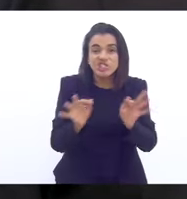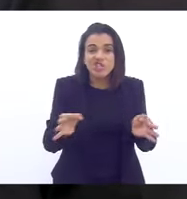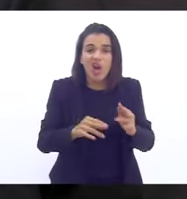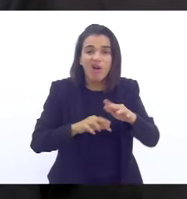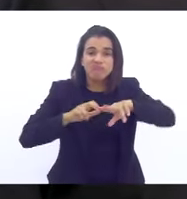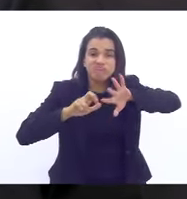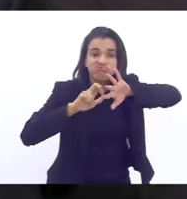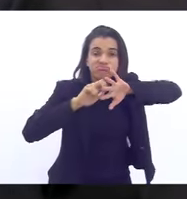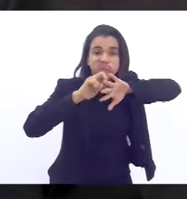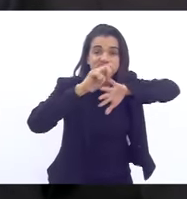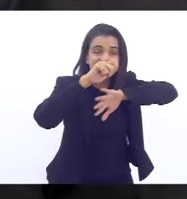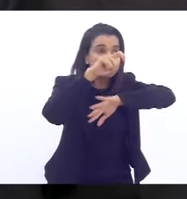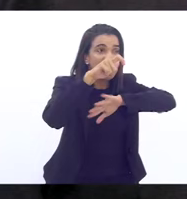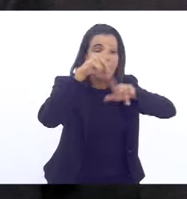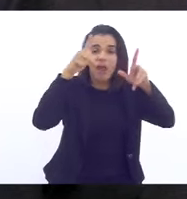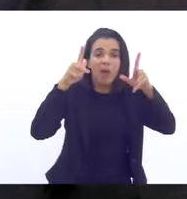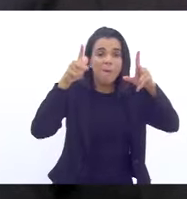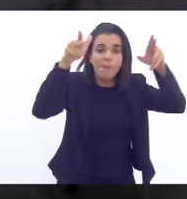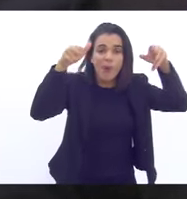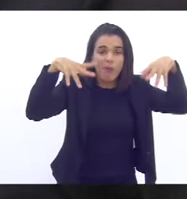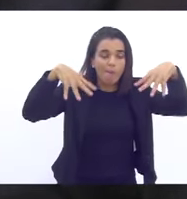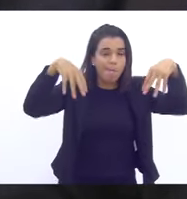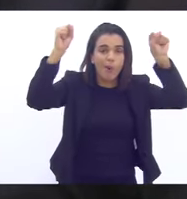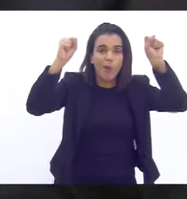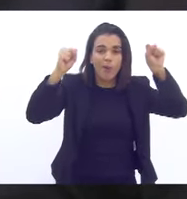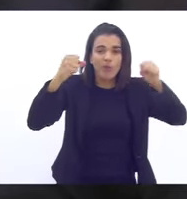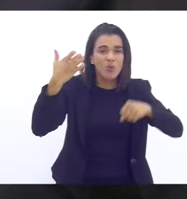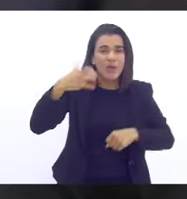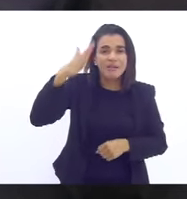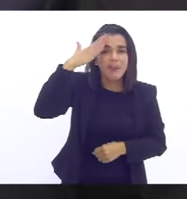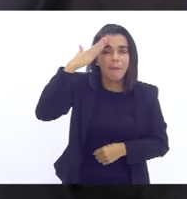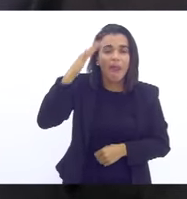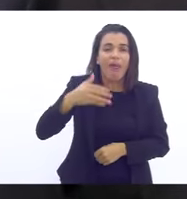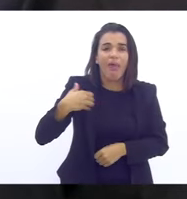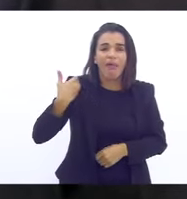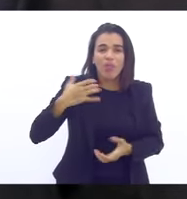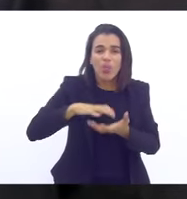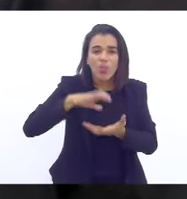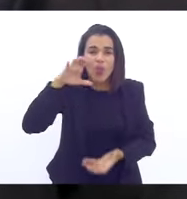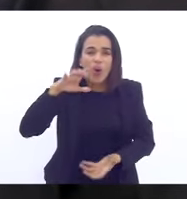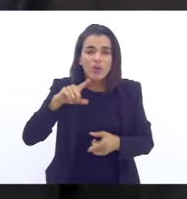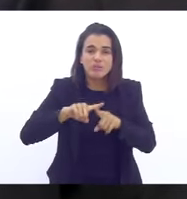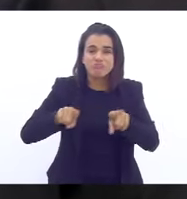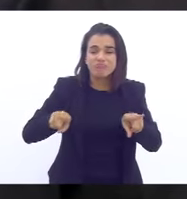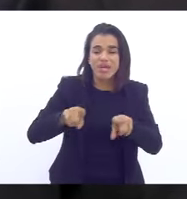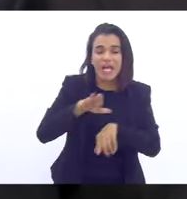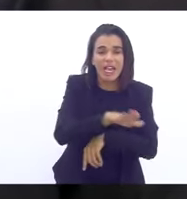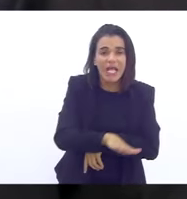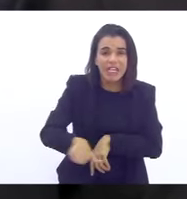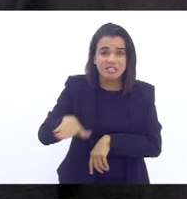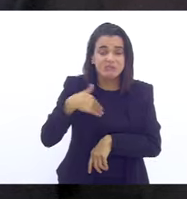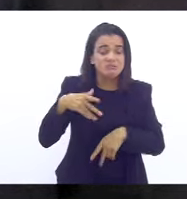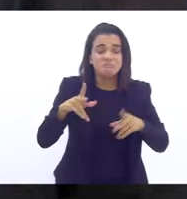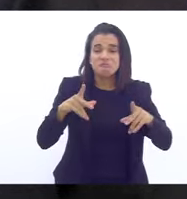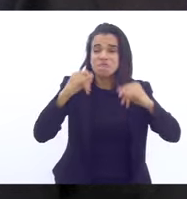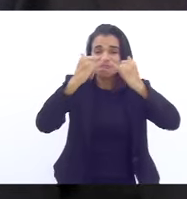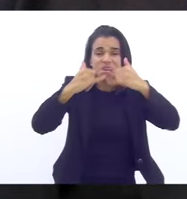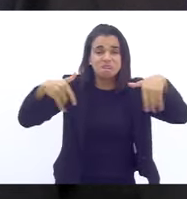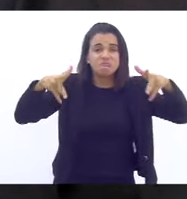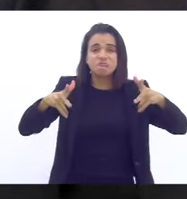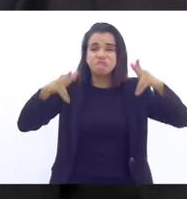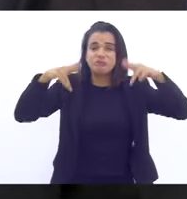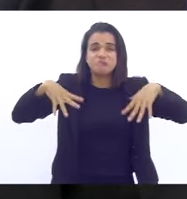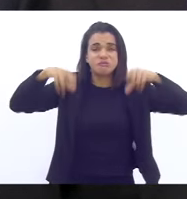no poste, desligam, não querem saber se ali existem idosos, acamados e nem crianças. Simplesmente desligam e vão